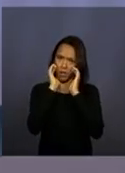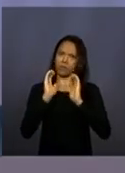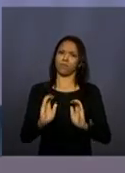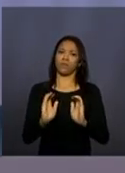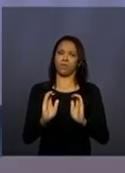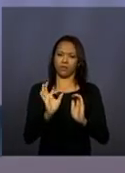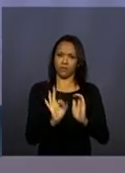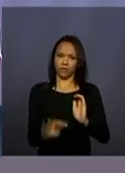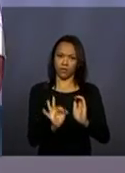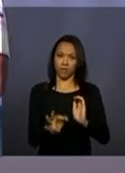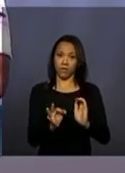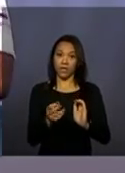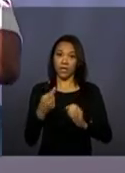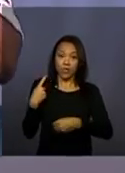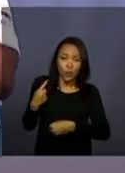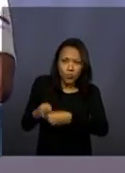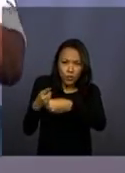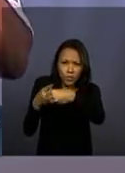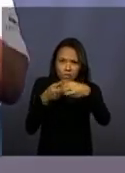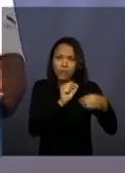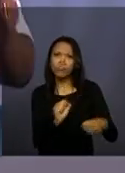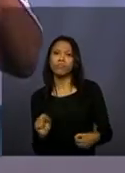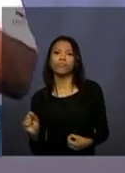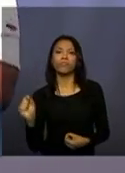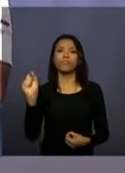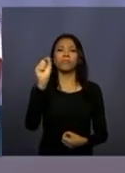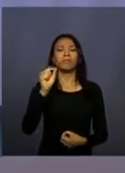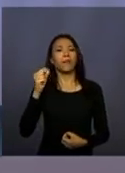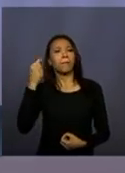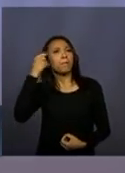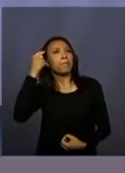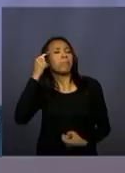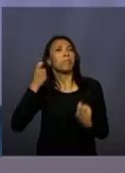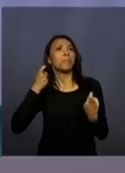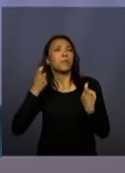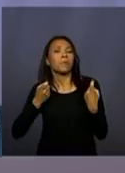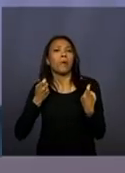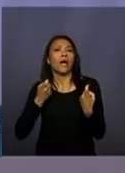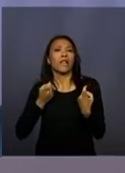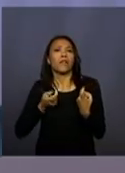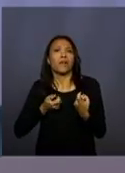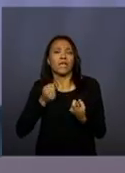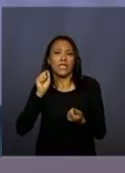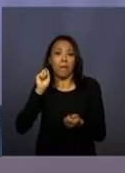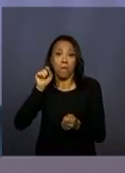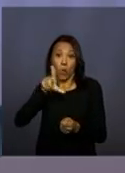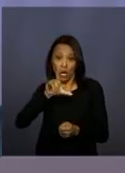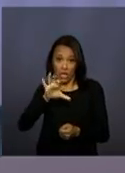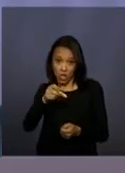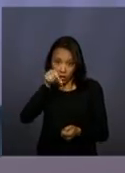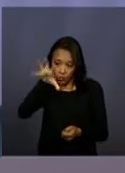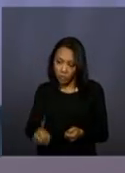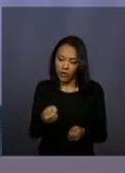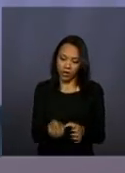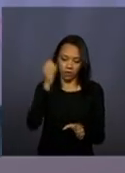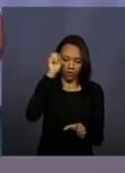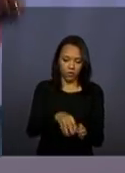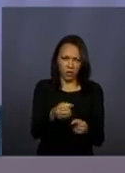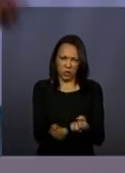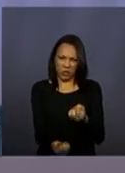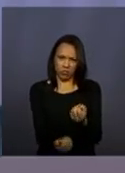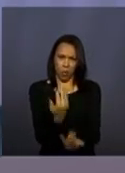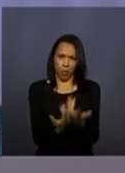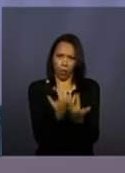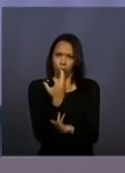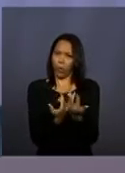os municípios não precisem ficar pensando em fazer queima de incineração. E que, sim,